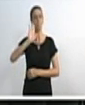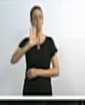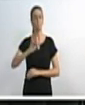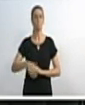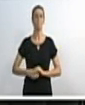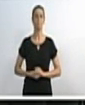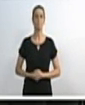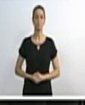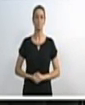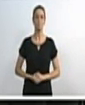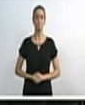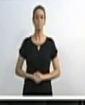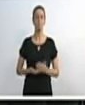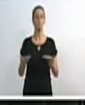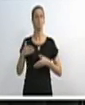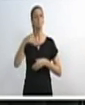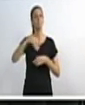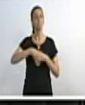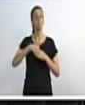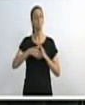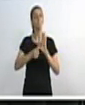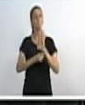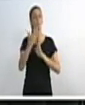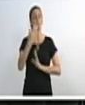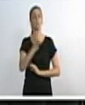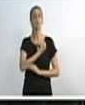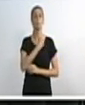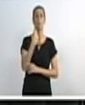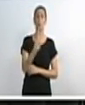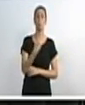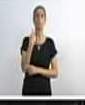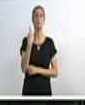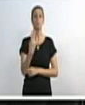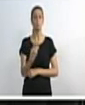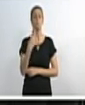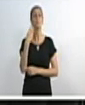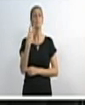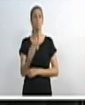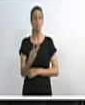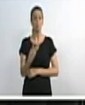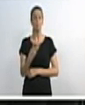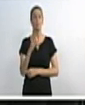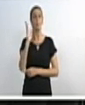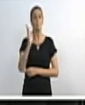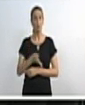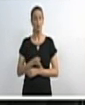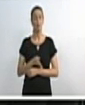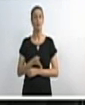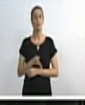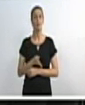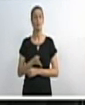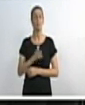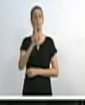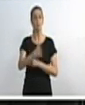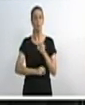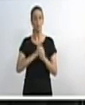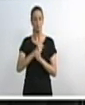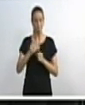portanto, à votação das moções número 1, 2 e 3/2017.